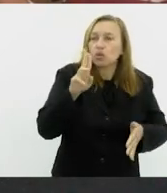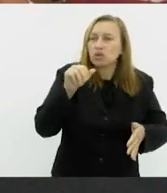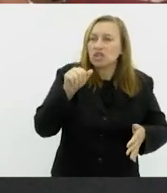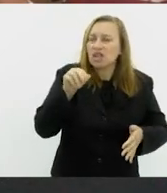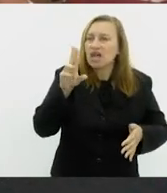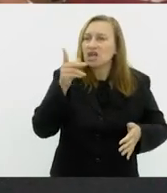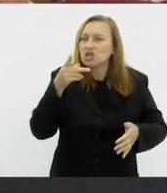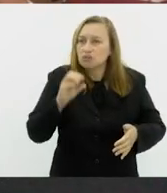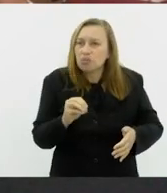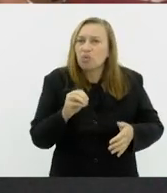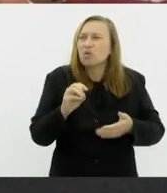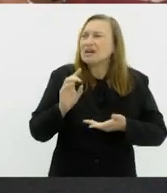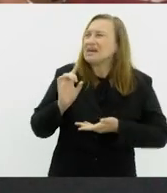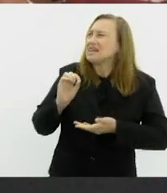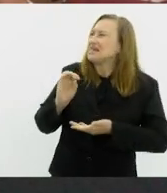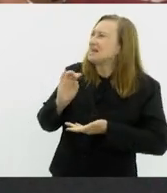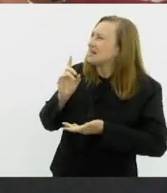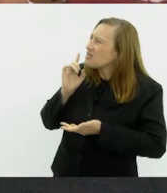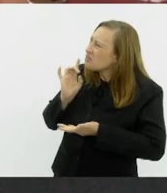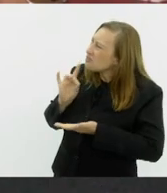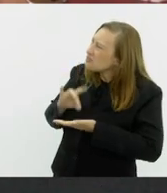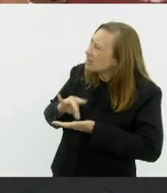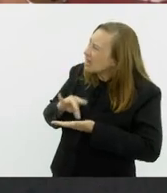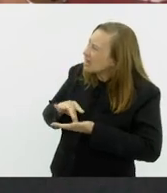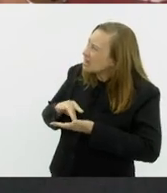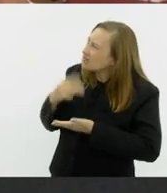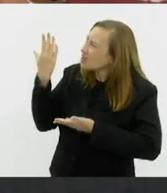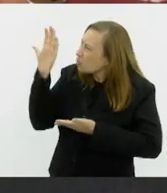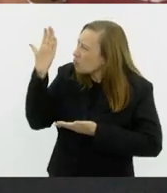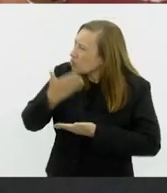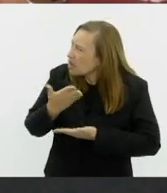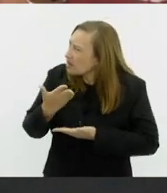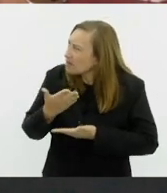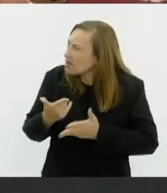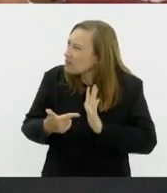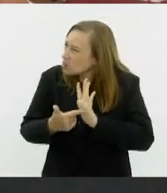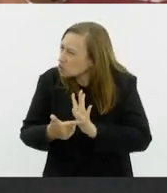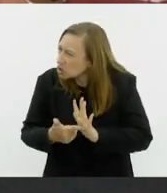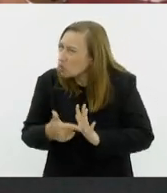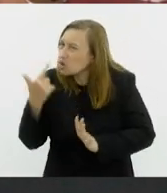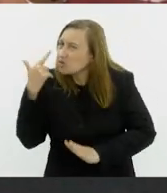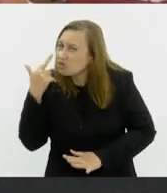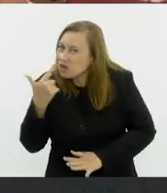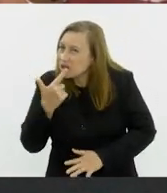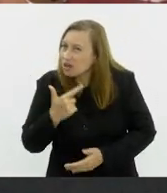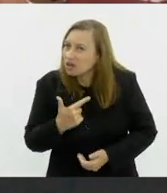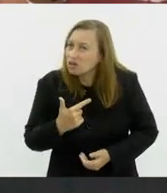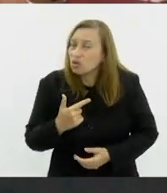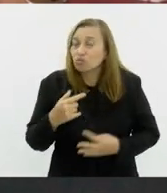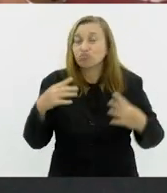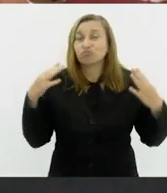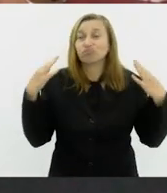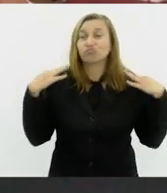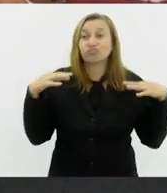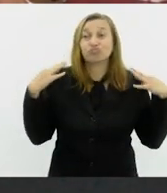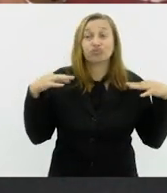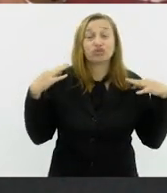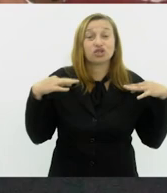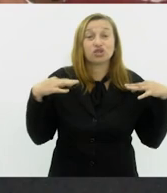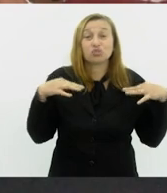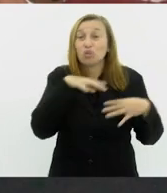eles vão realmente vir comprovar o que se vê aqui? Um turismo